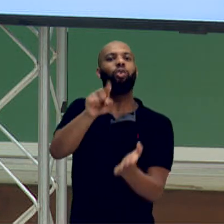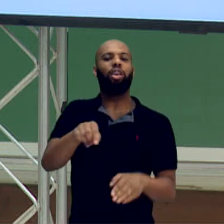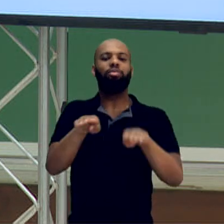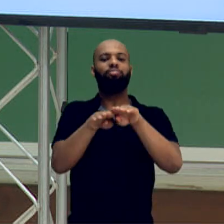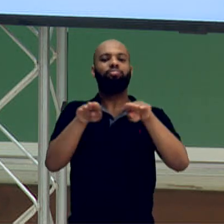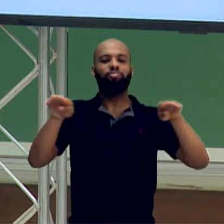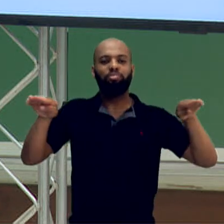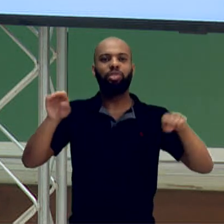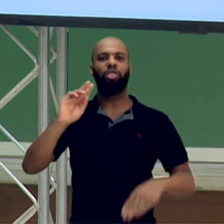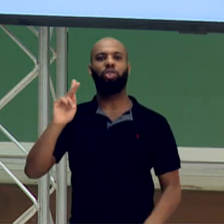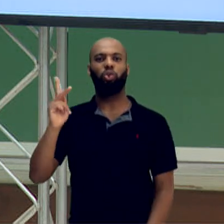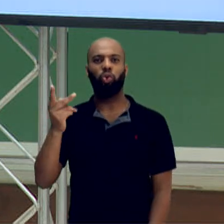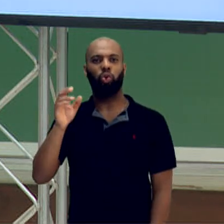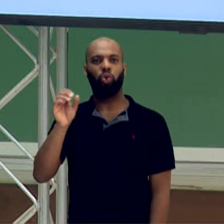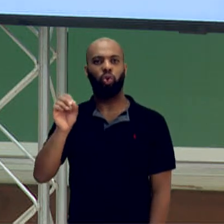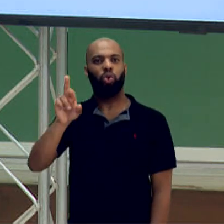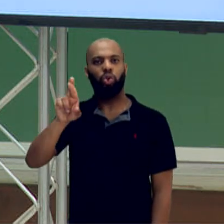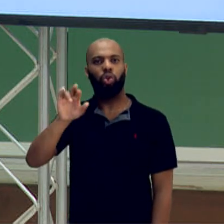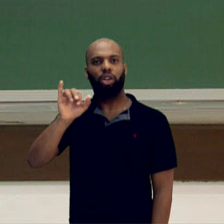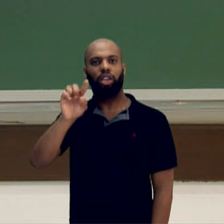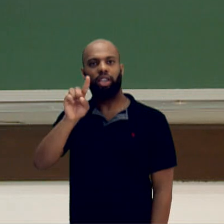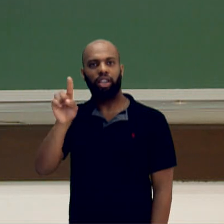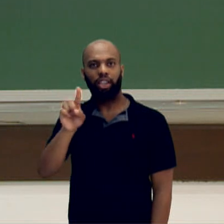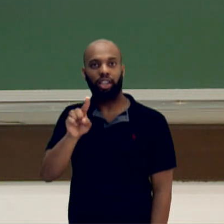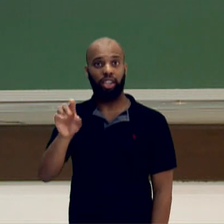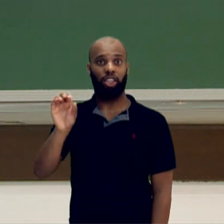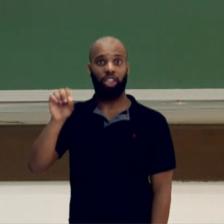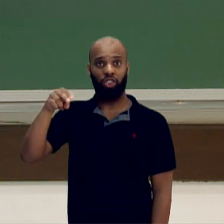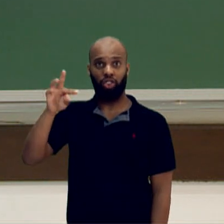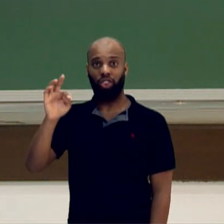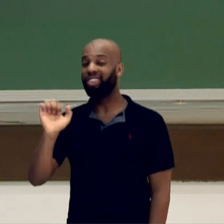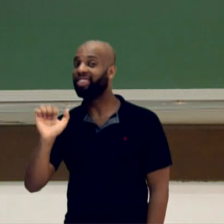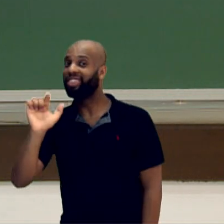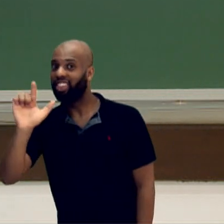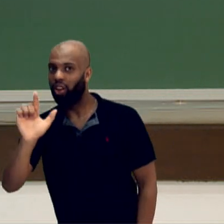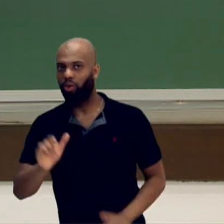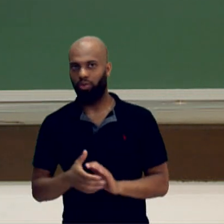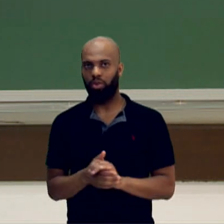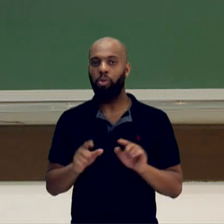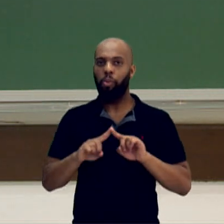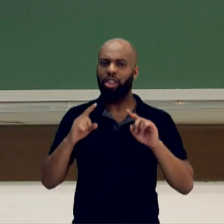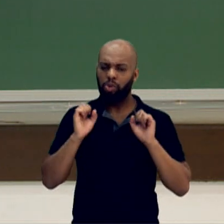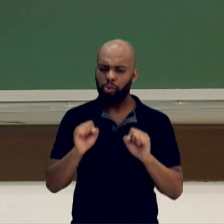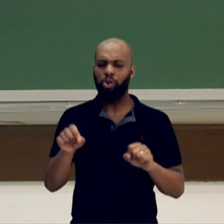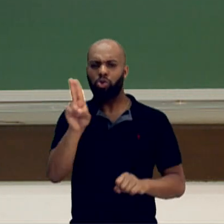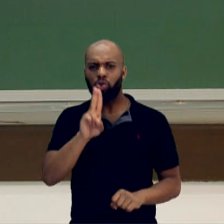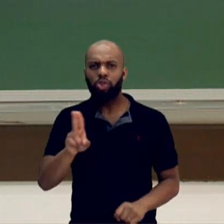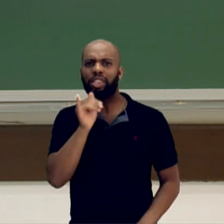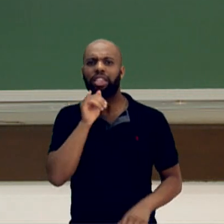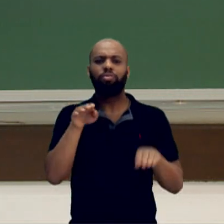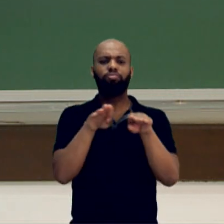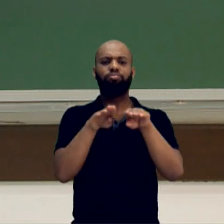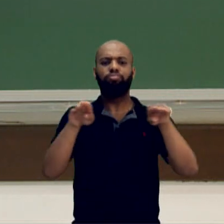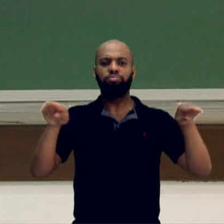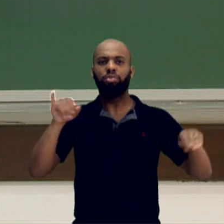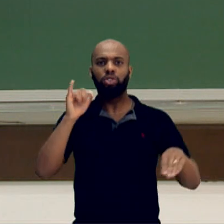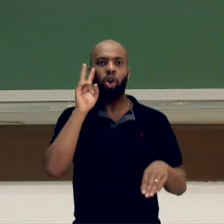dois conceitos que são voltados para a disciplina de matemática, que medir é comparar. Tudo